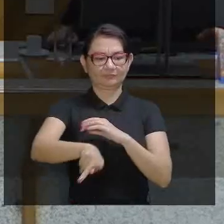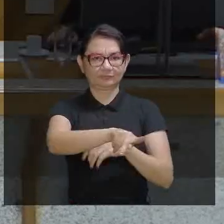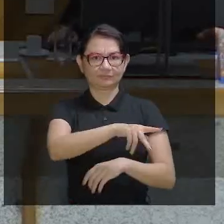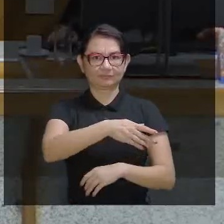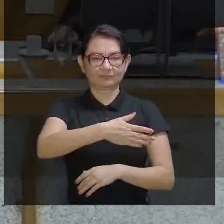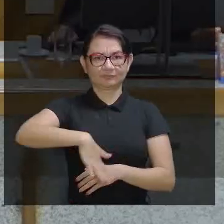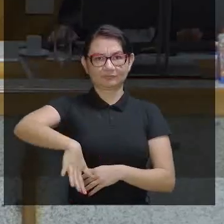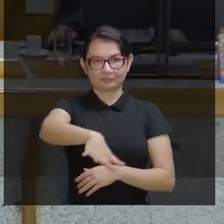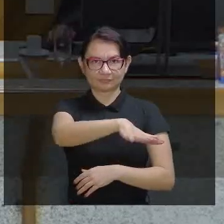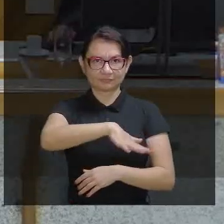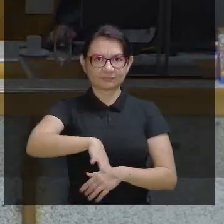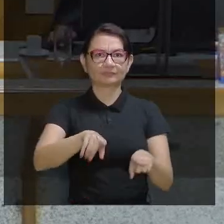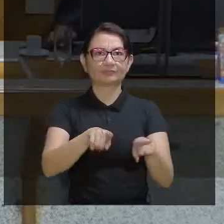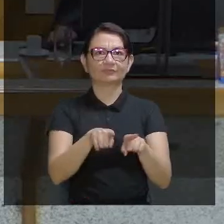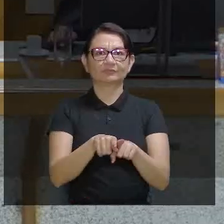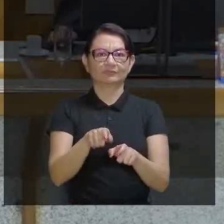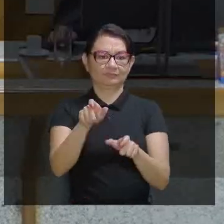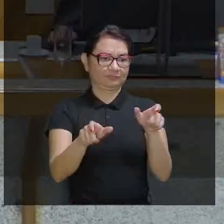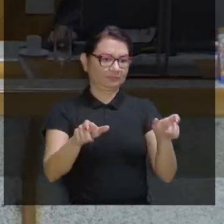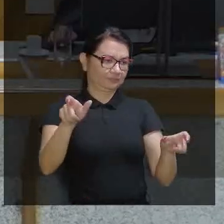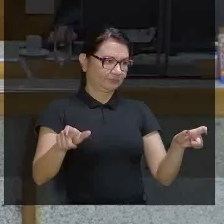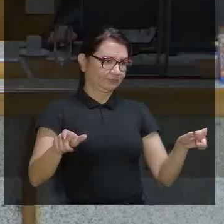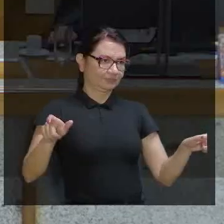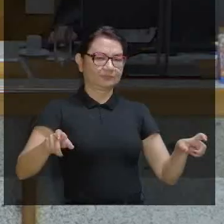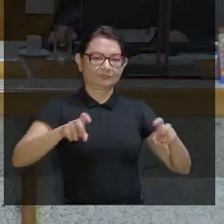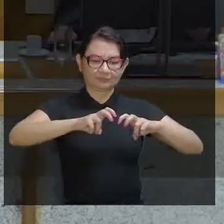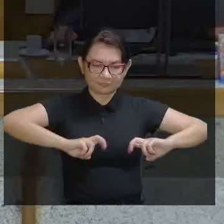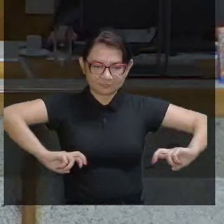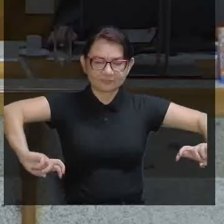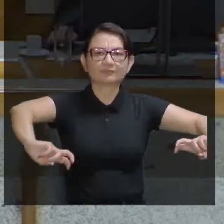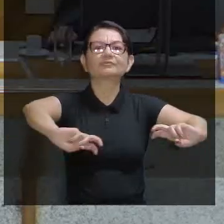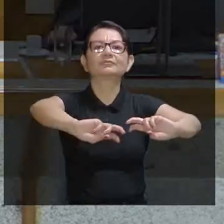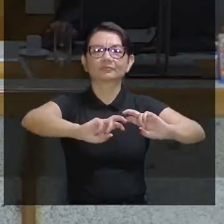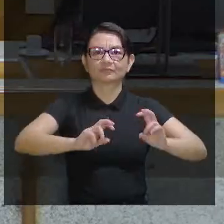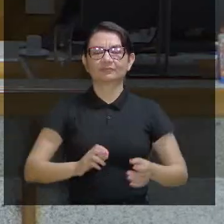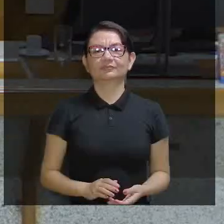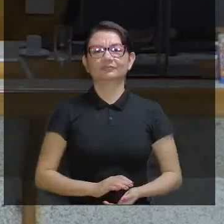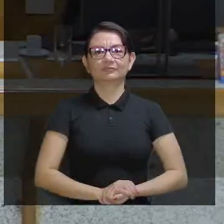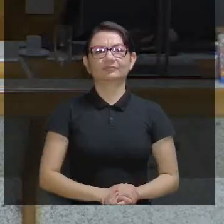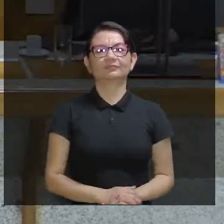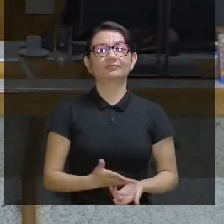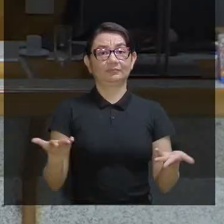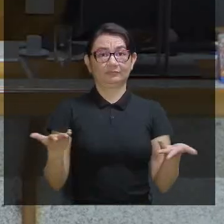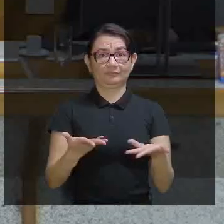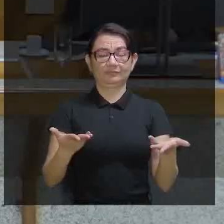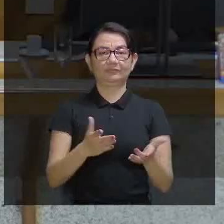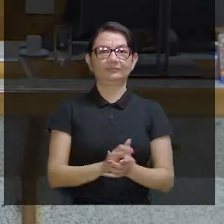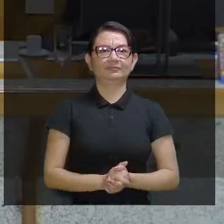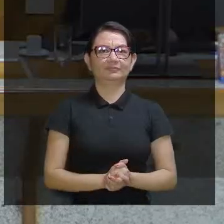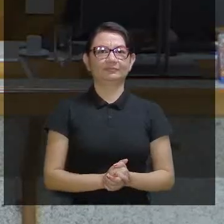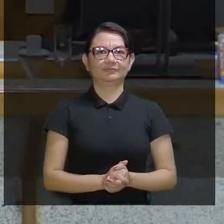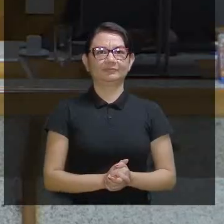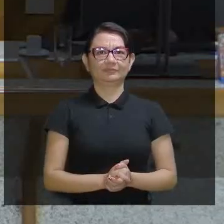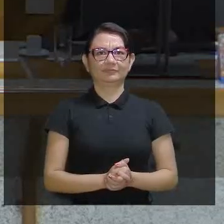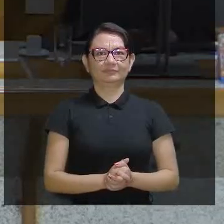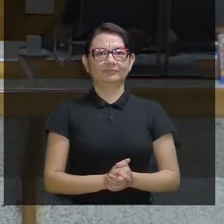bem como das autoridades que aqui se encontram, eu quero passar ao